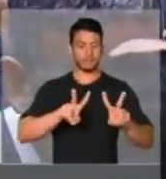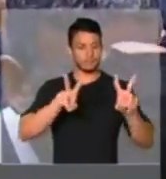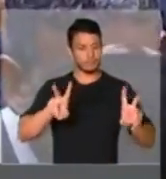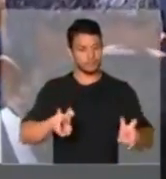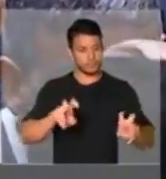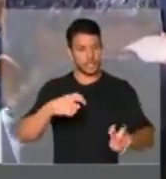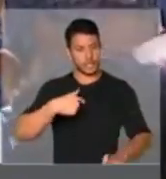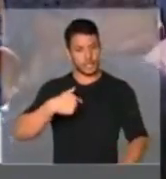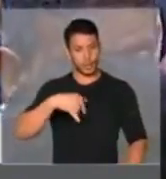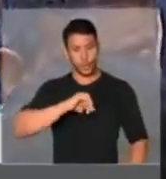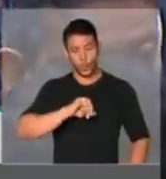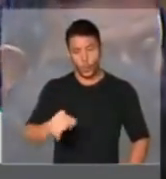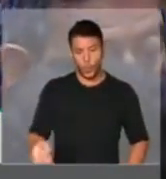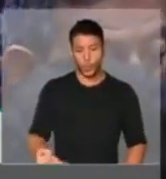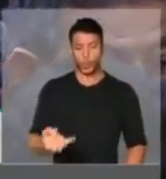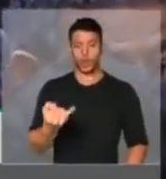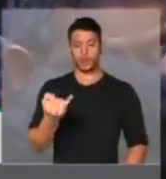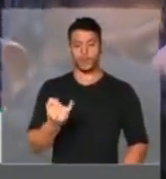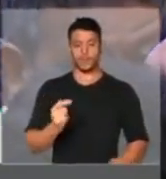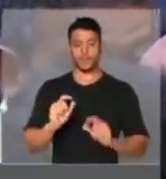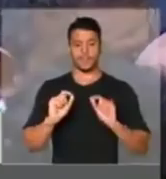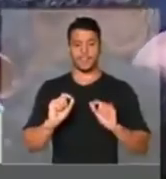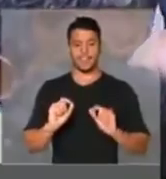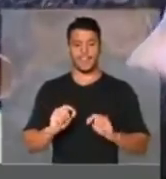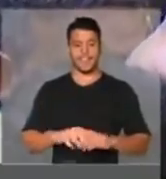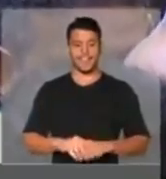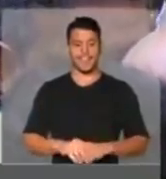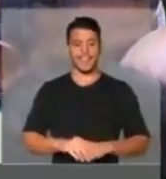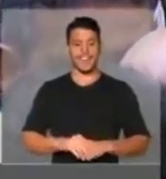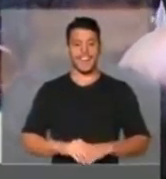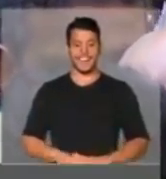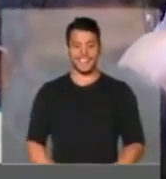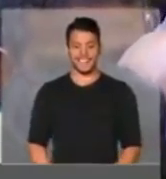quero aproveitar a ocasião, senhor presidente, para falar.